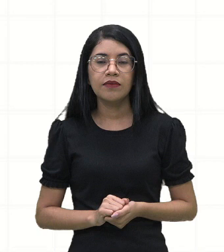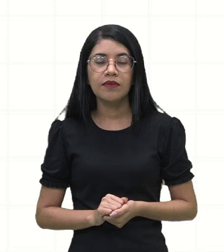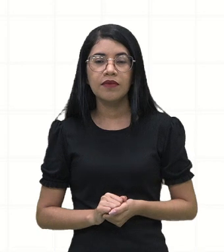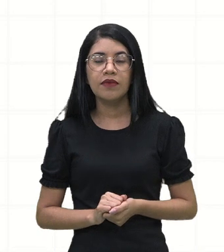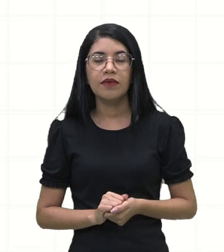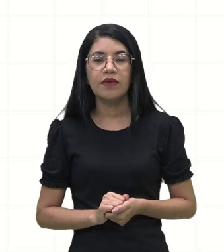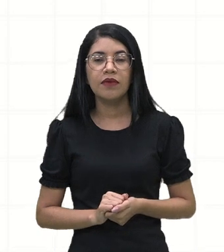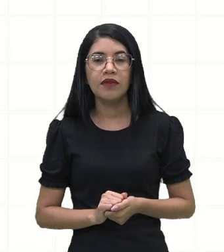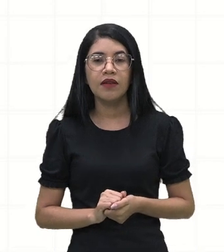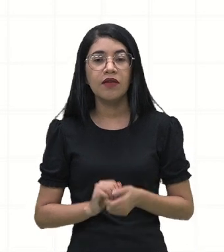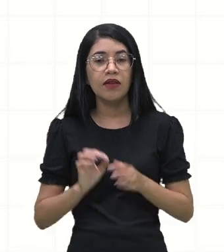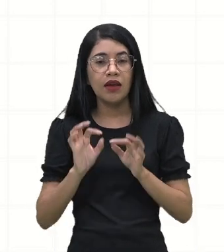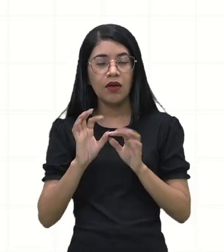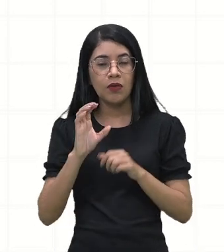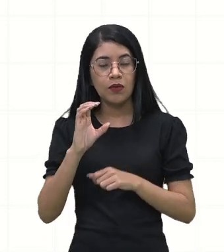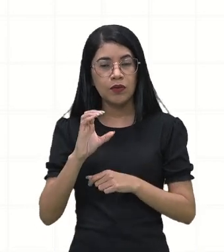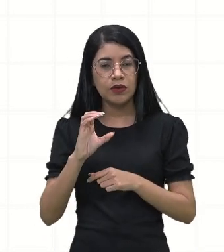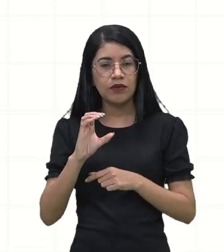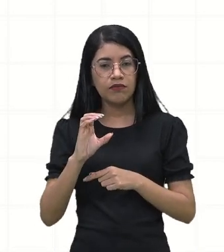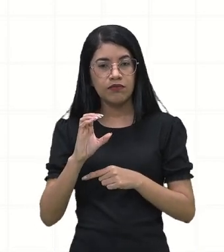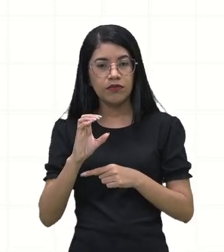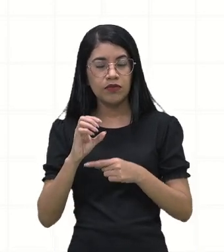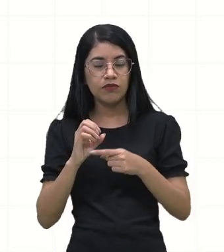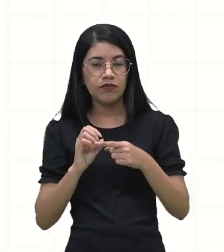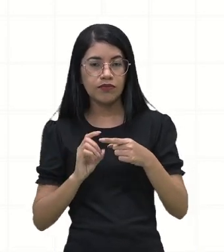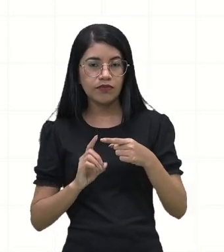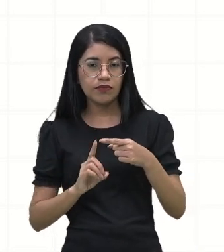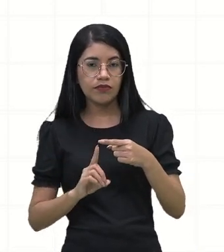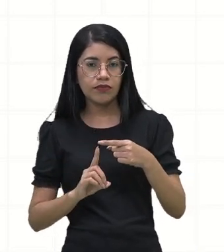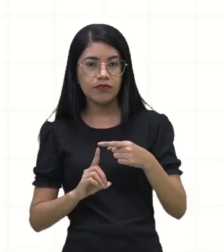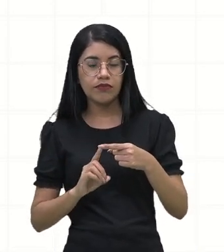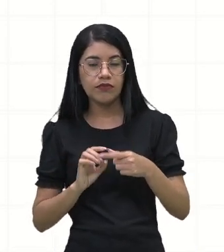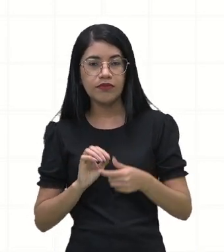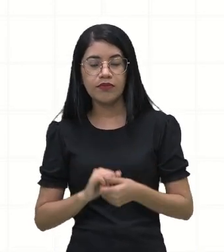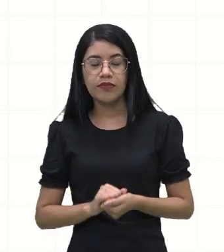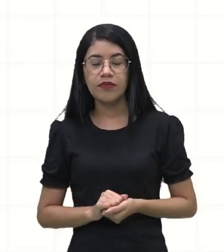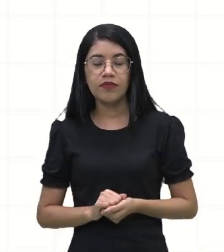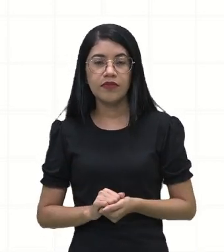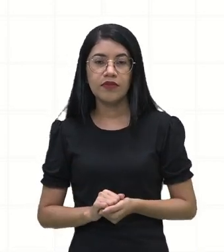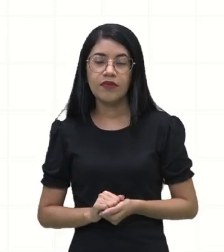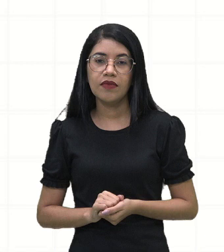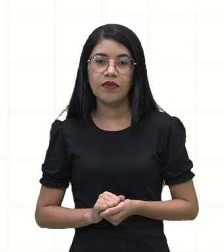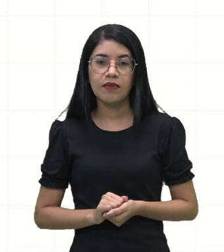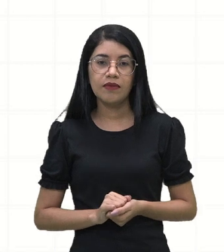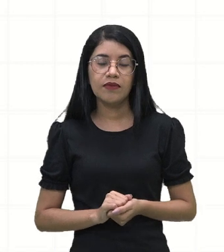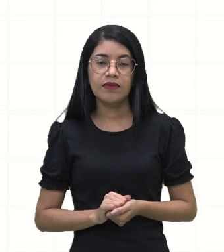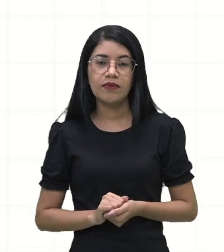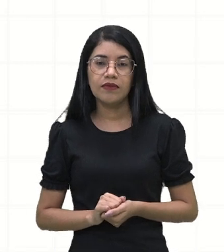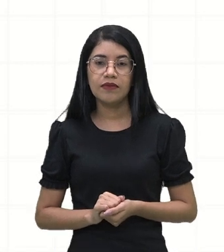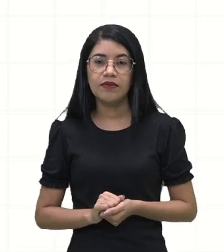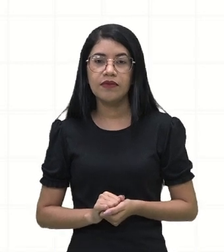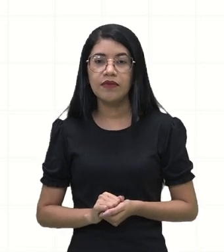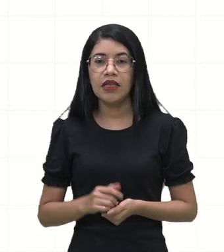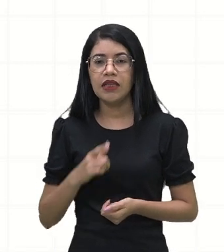comprimento da circunferência dividido pelo seu diâmetro, tá? Então, maneiras